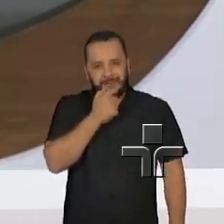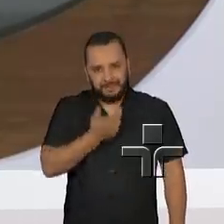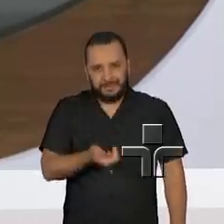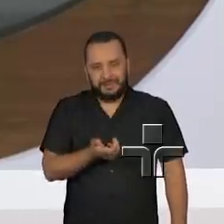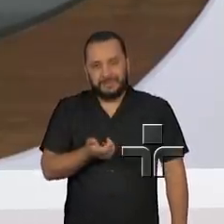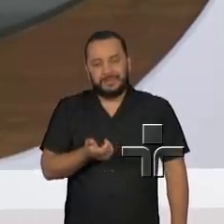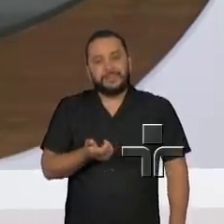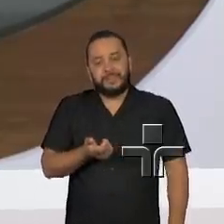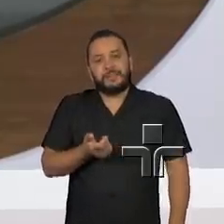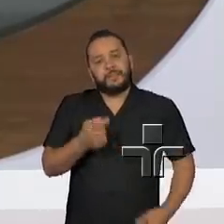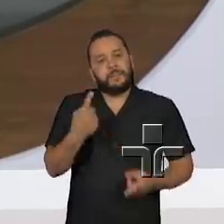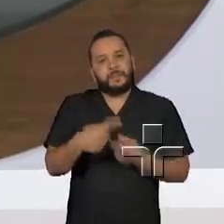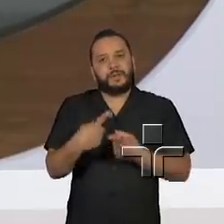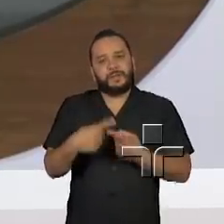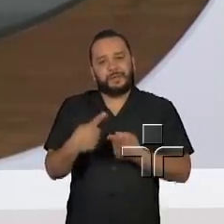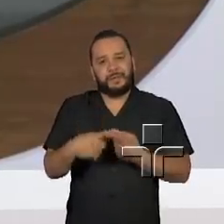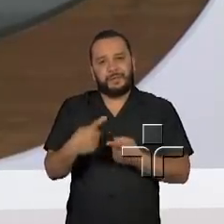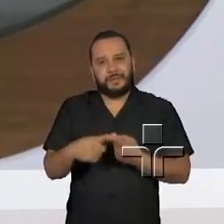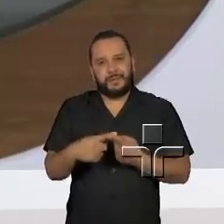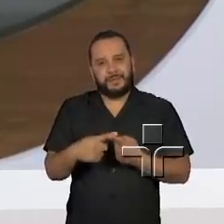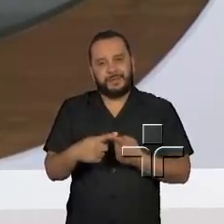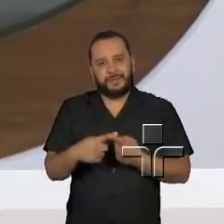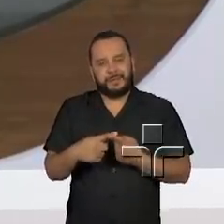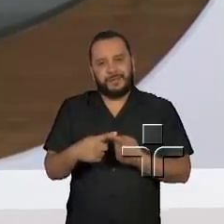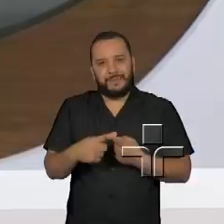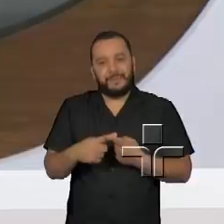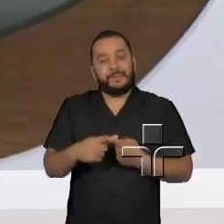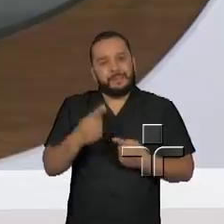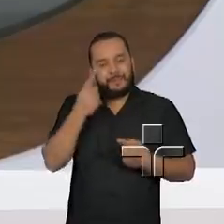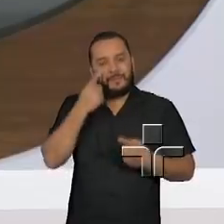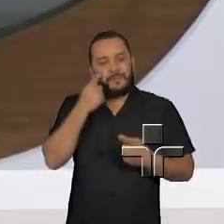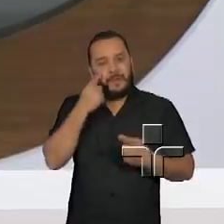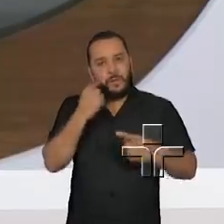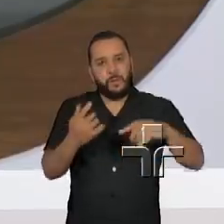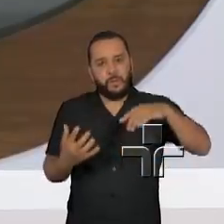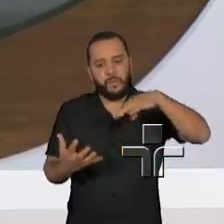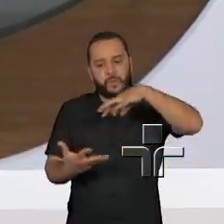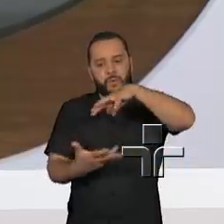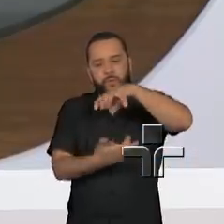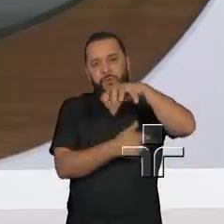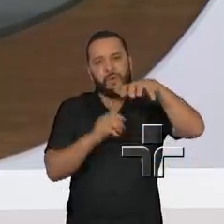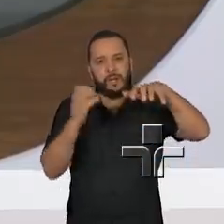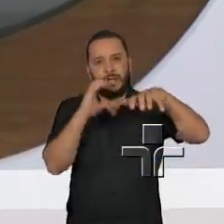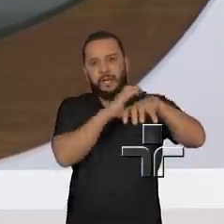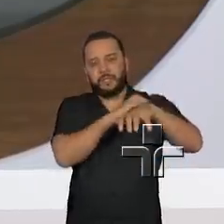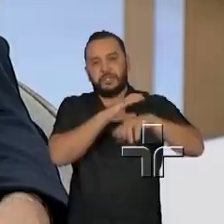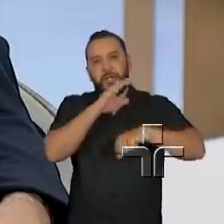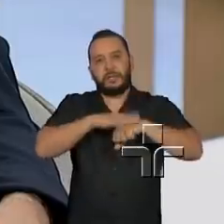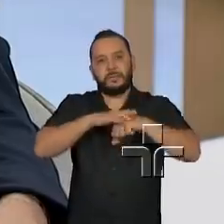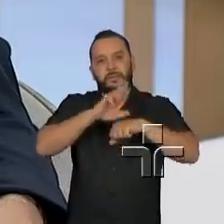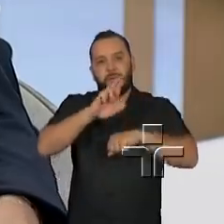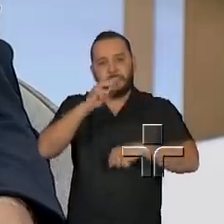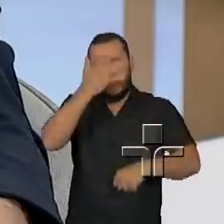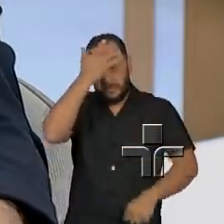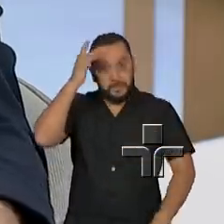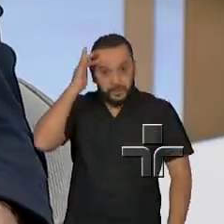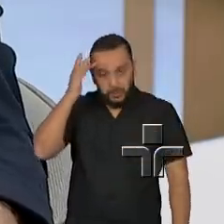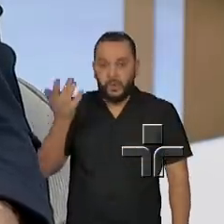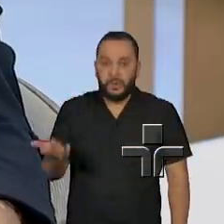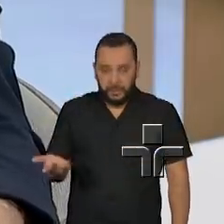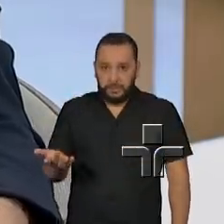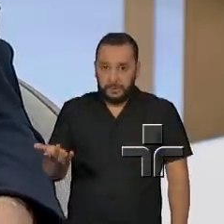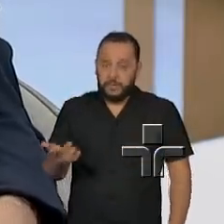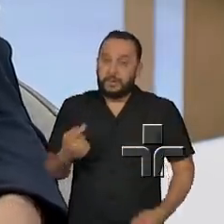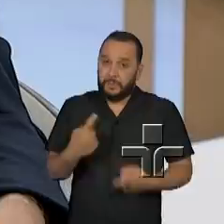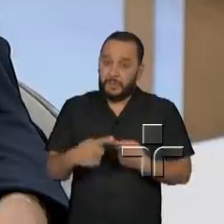ele reconhecer que o aquecimento global é causado pelo homem, né? Porque isso também é uma